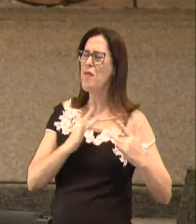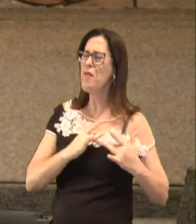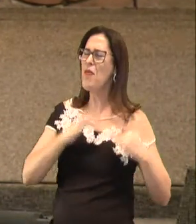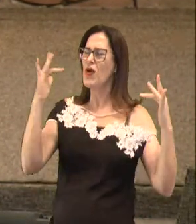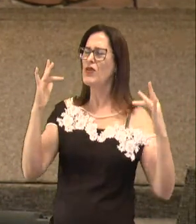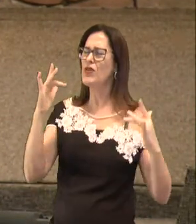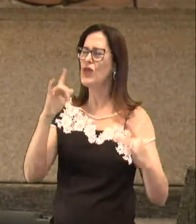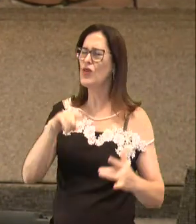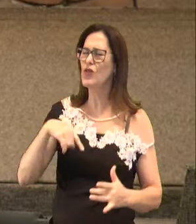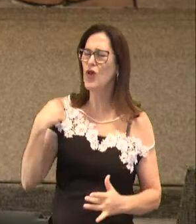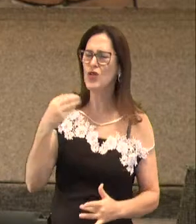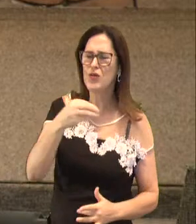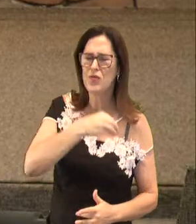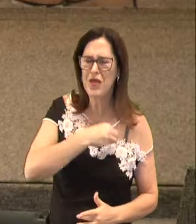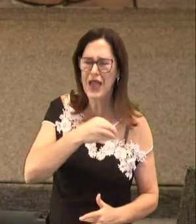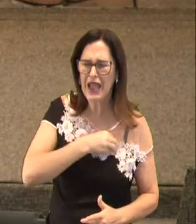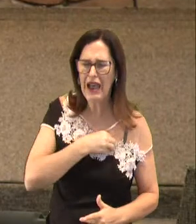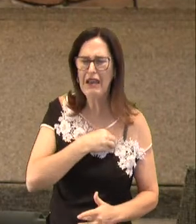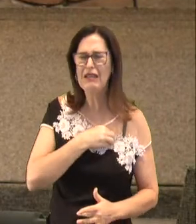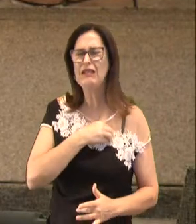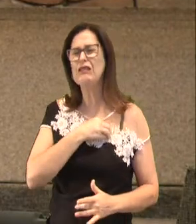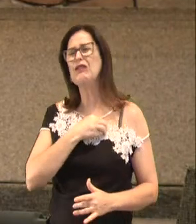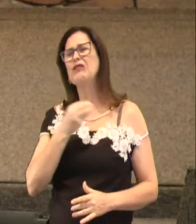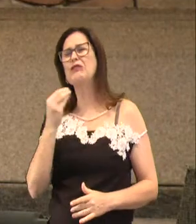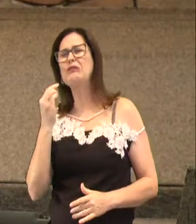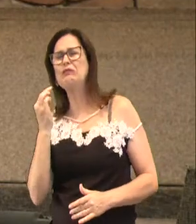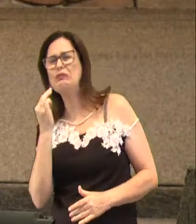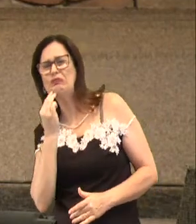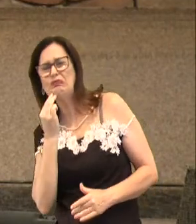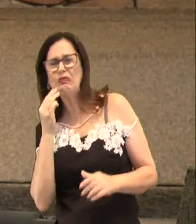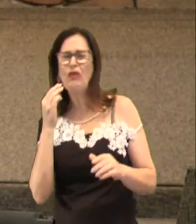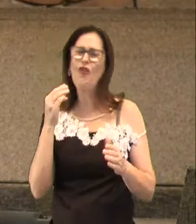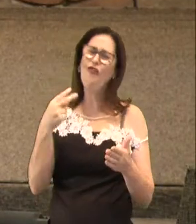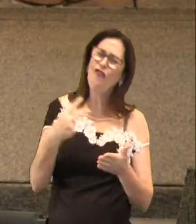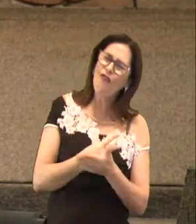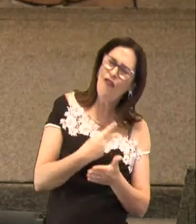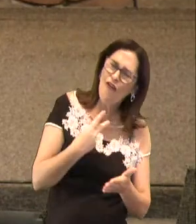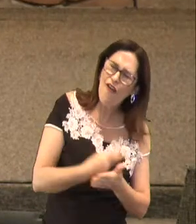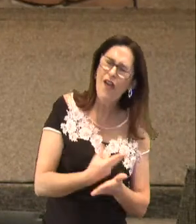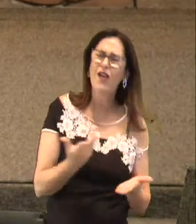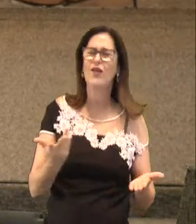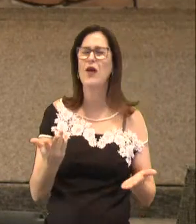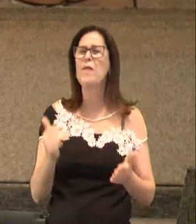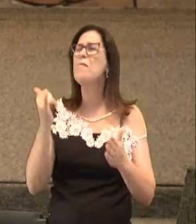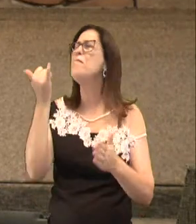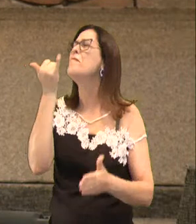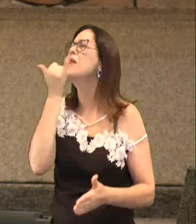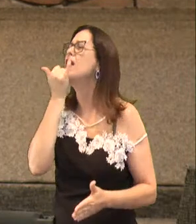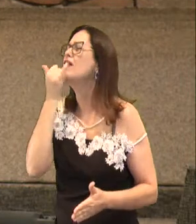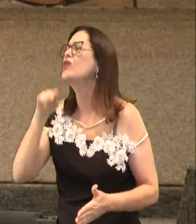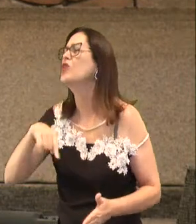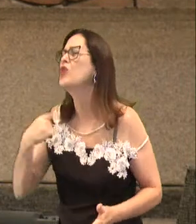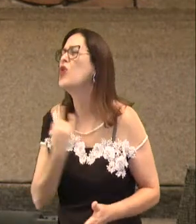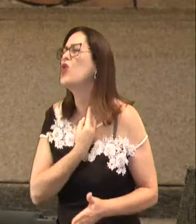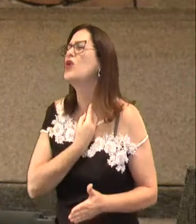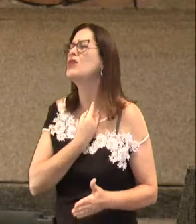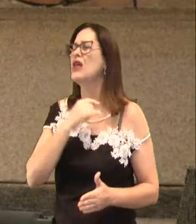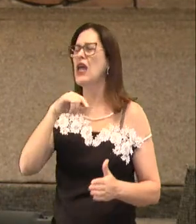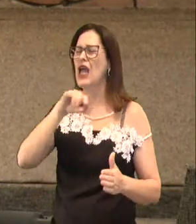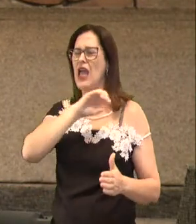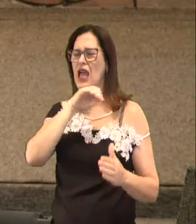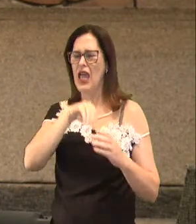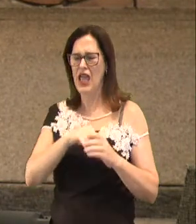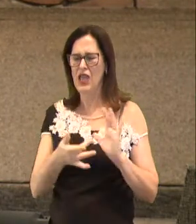misericórdia dos nossos pecados, das nossas dívidas, das nossas falhas, ó Deus, perdoa-nos em Cristo